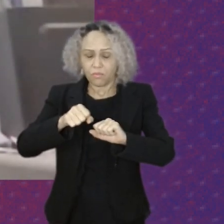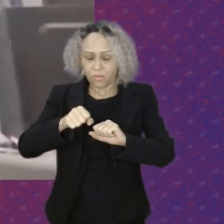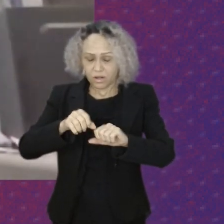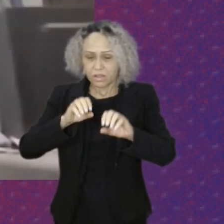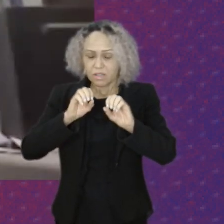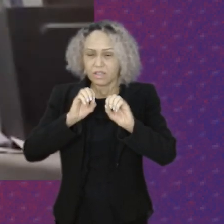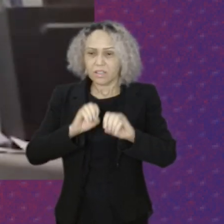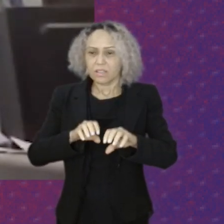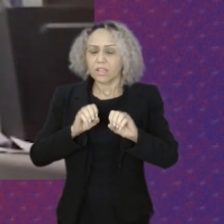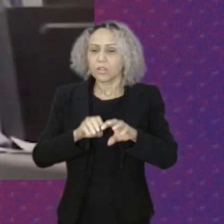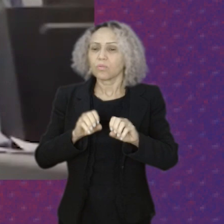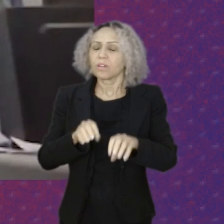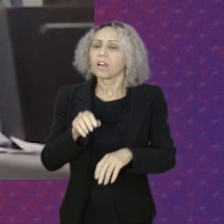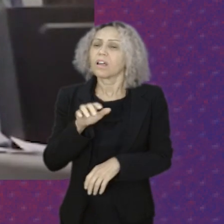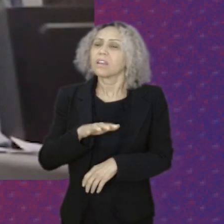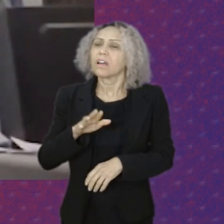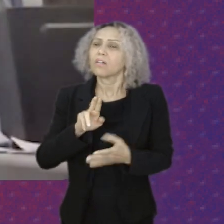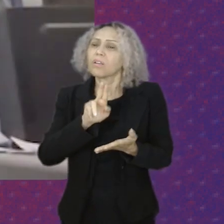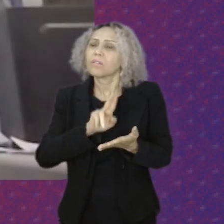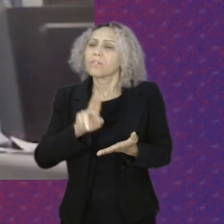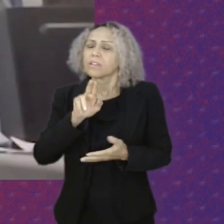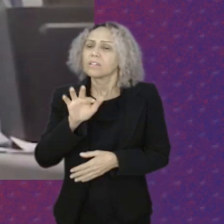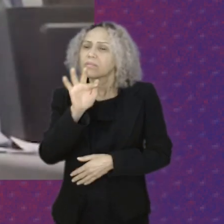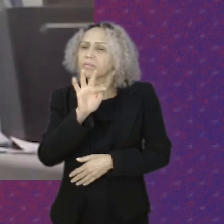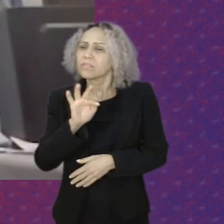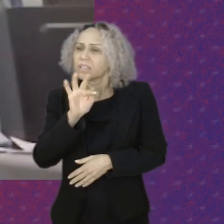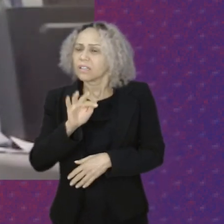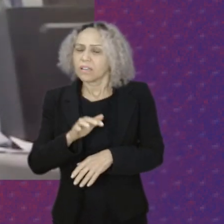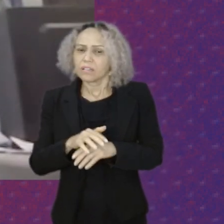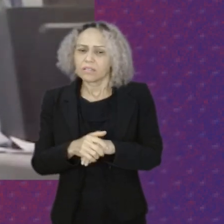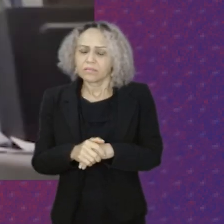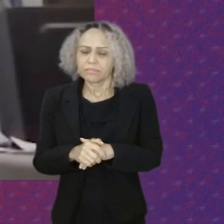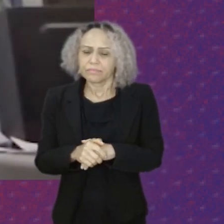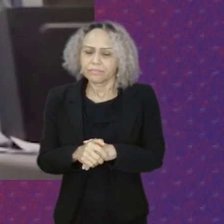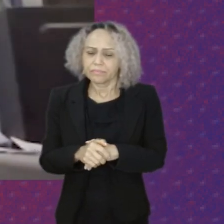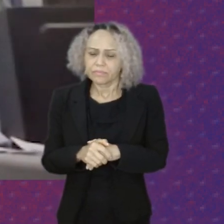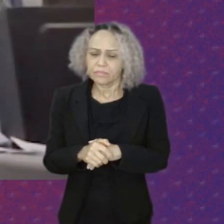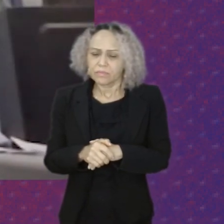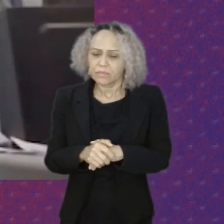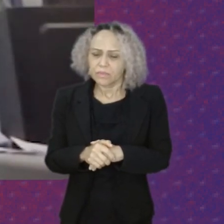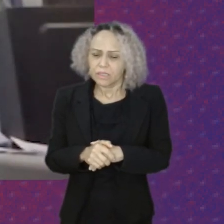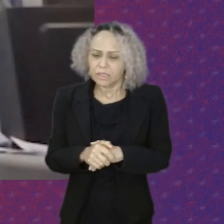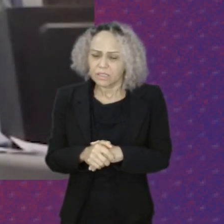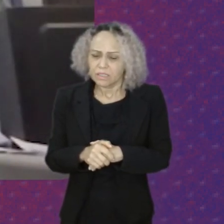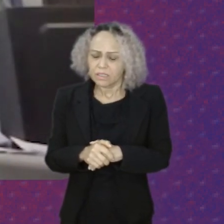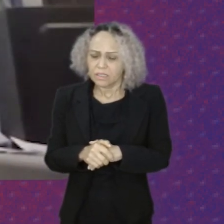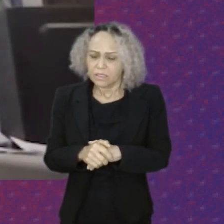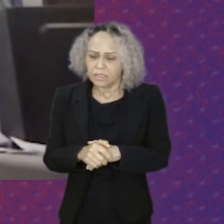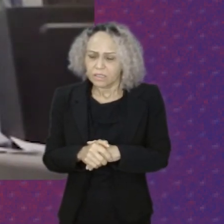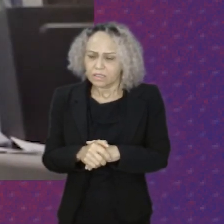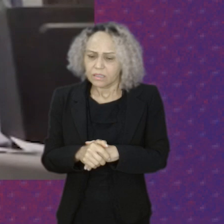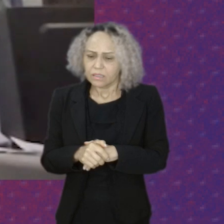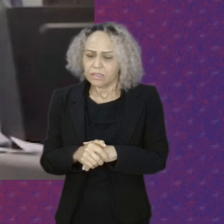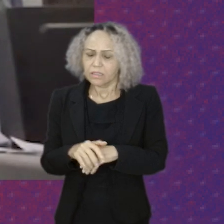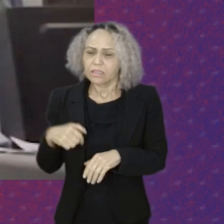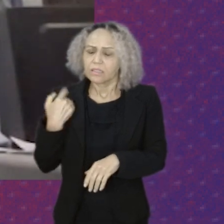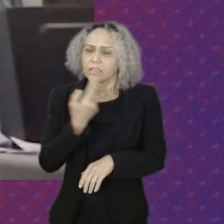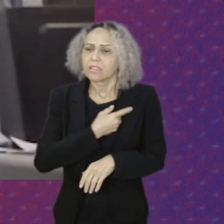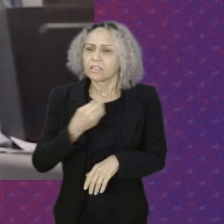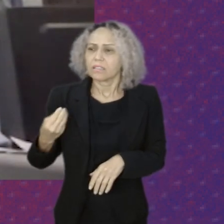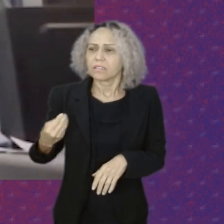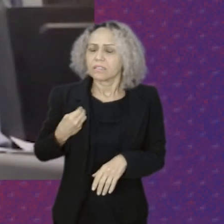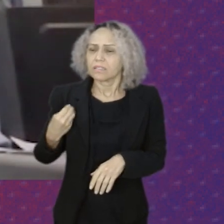do Campo, né, pela Universidade Federal do Estado de Jequitinhonha, Mucuri. E estamos aí,